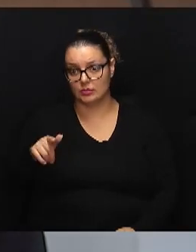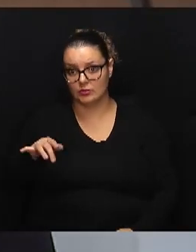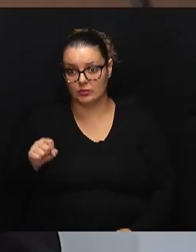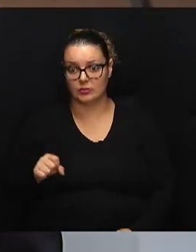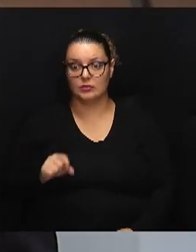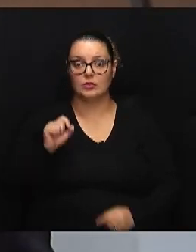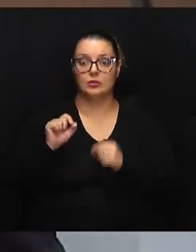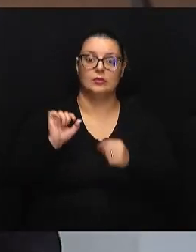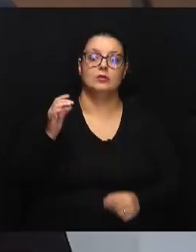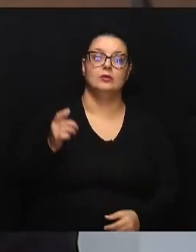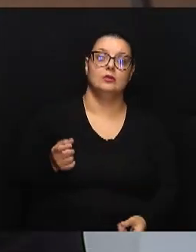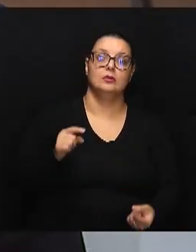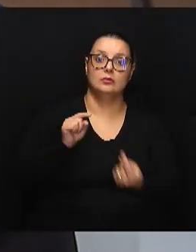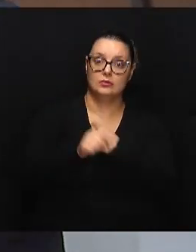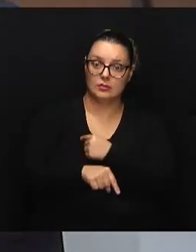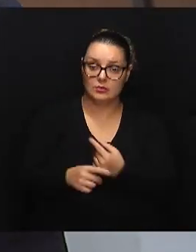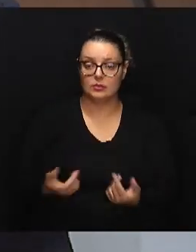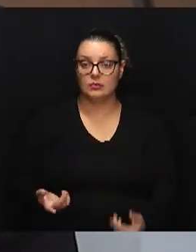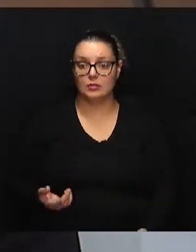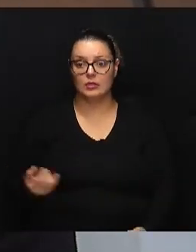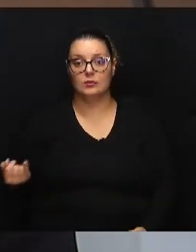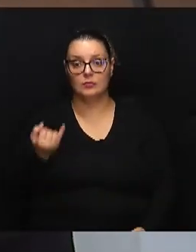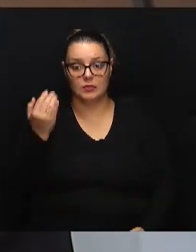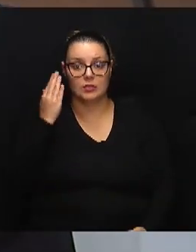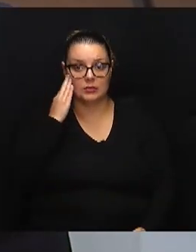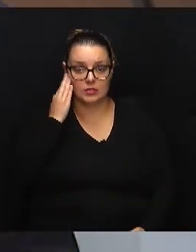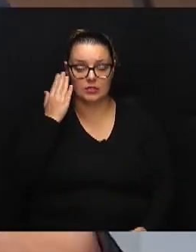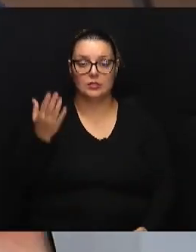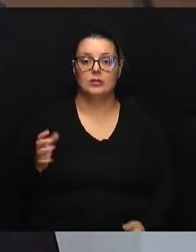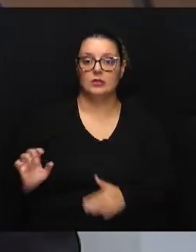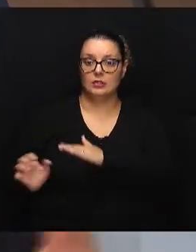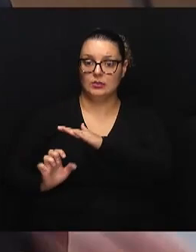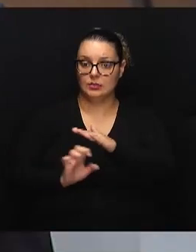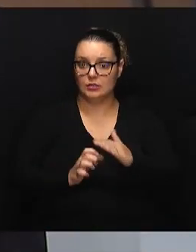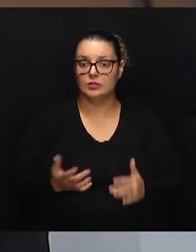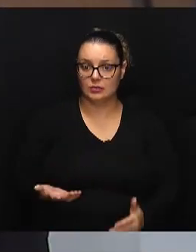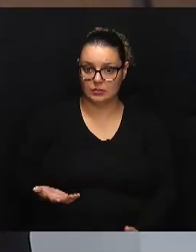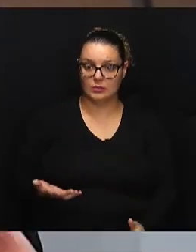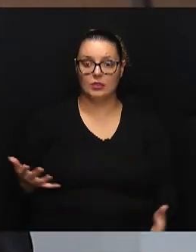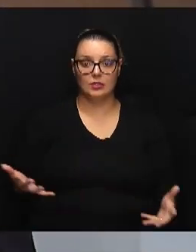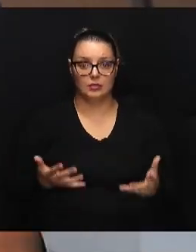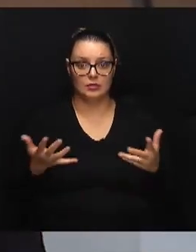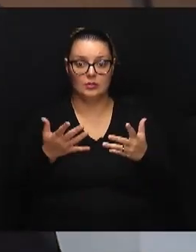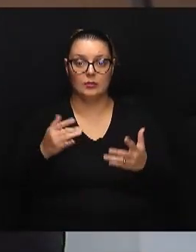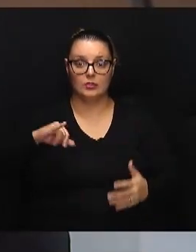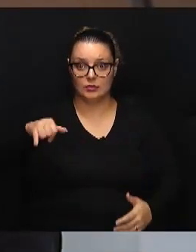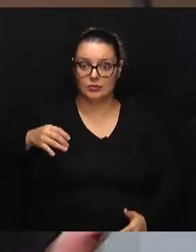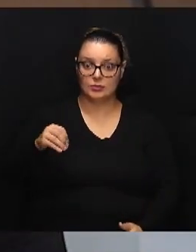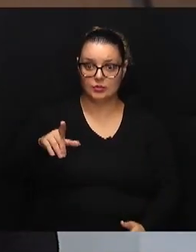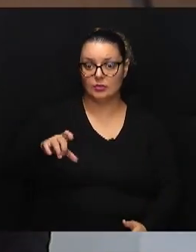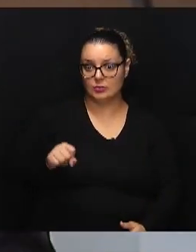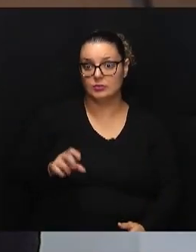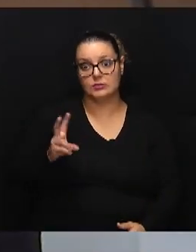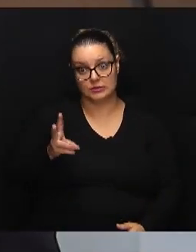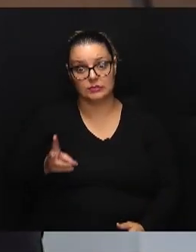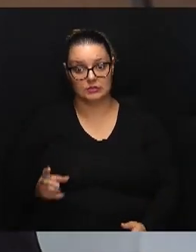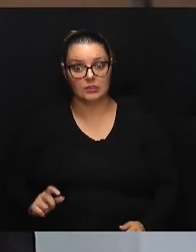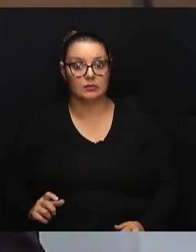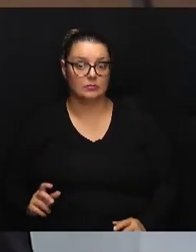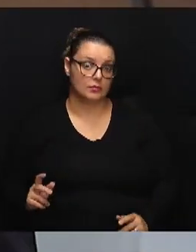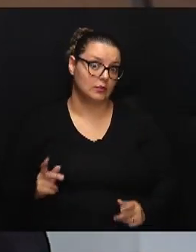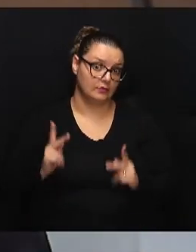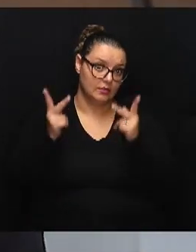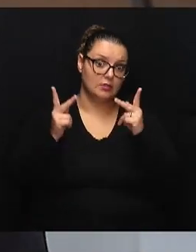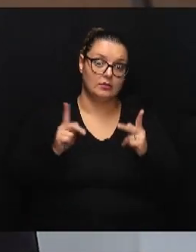é o contrário. Importante saber que as empresas que promovem esses jogos, na verdade, eles sempre ganham. Eles não vão abrir